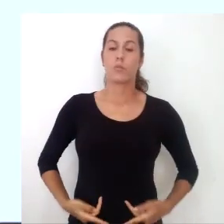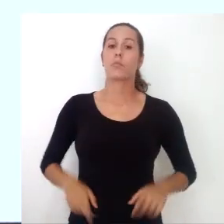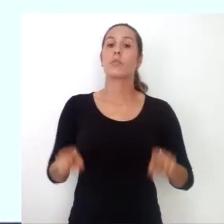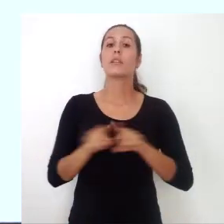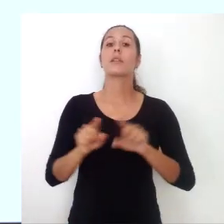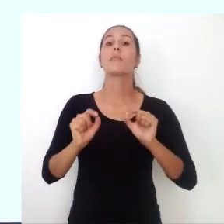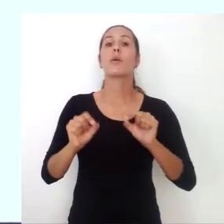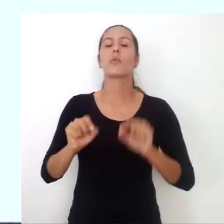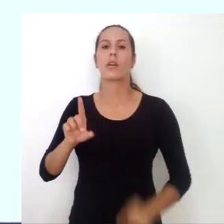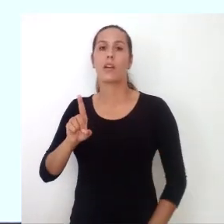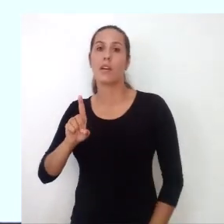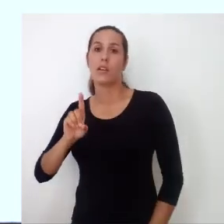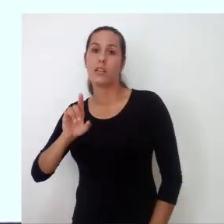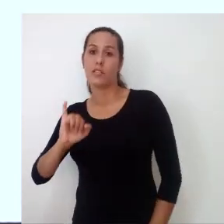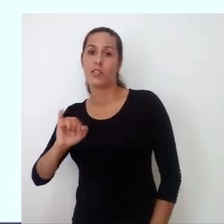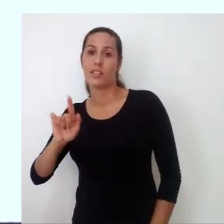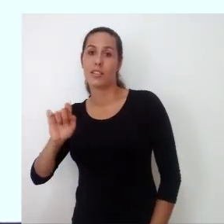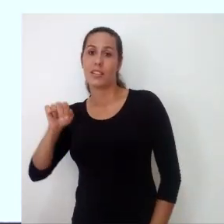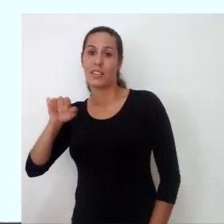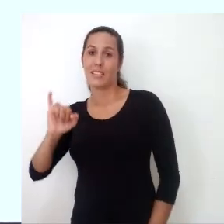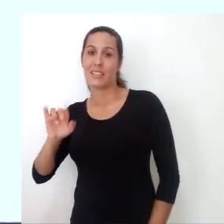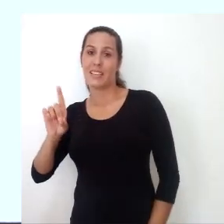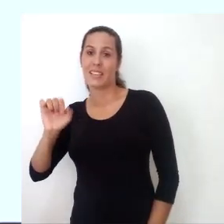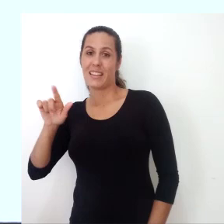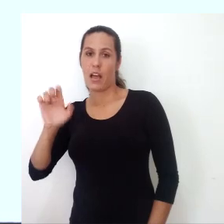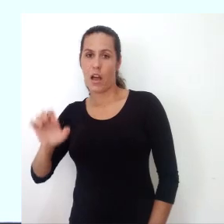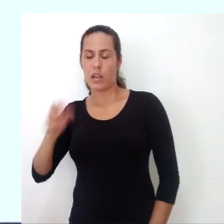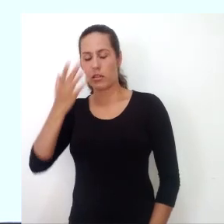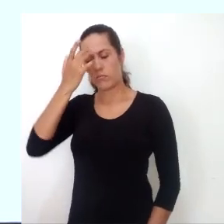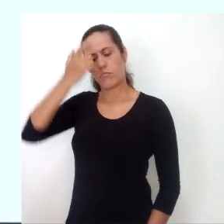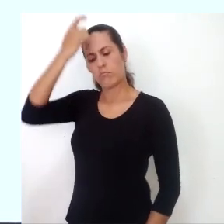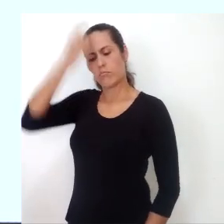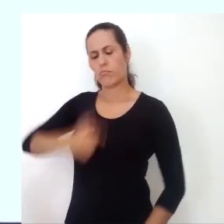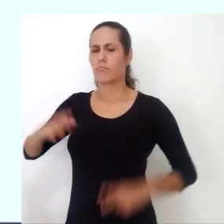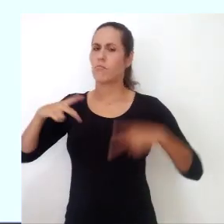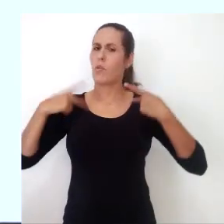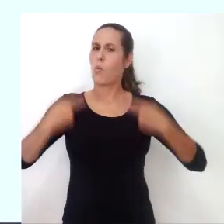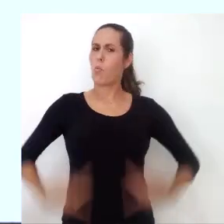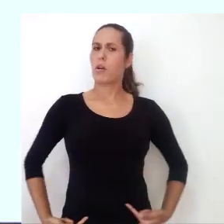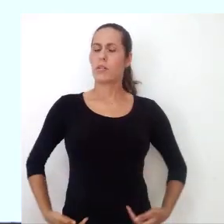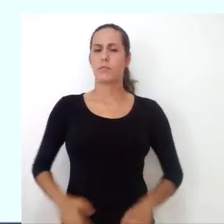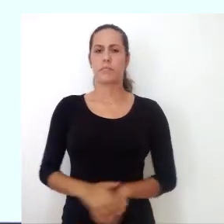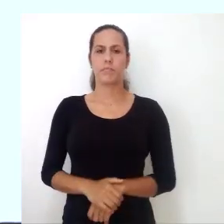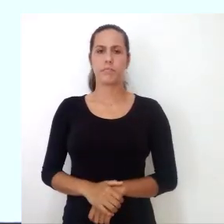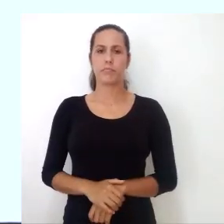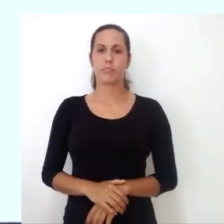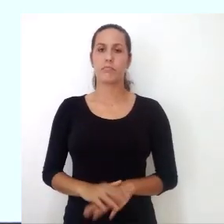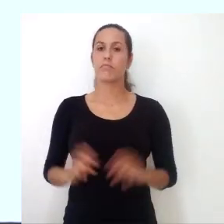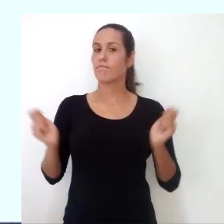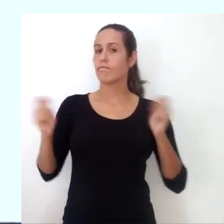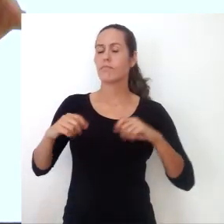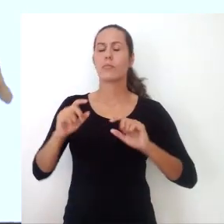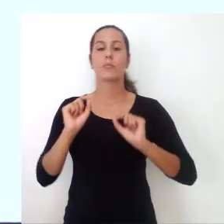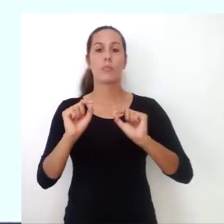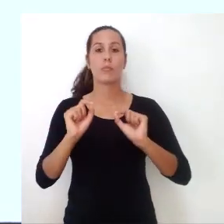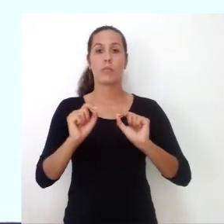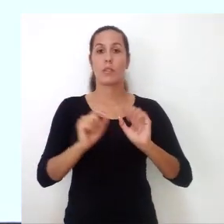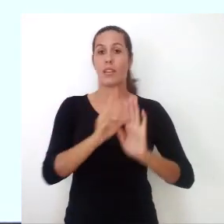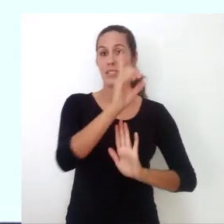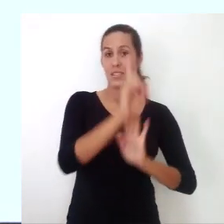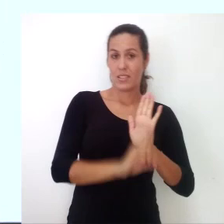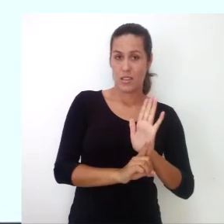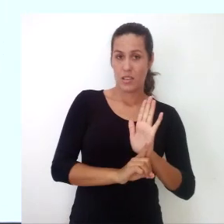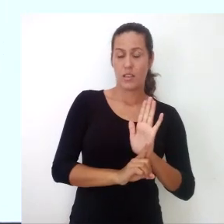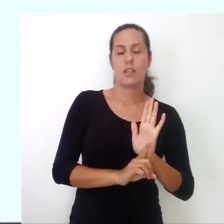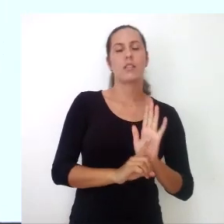também sobre a dignidade do ser humano, a dignidade humana. Então vamos nessa, direito a